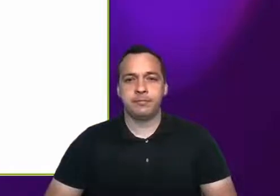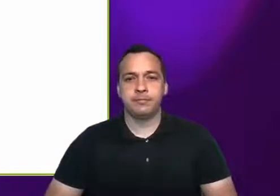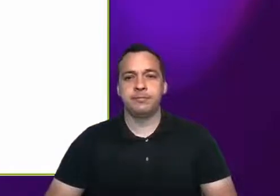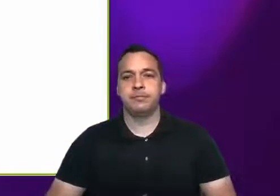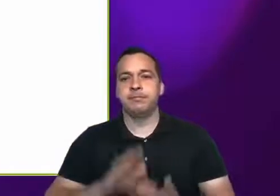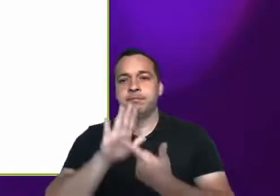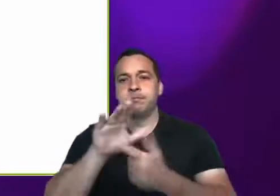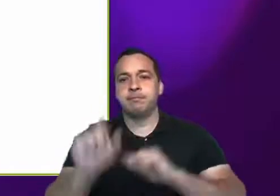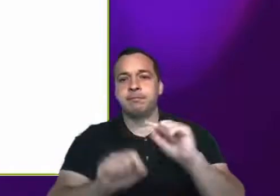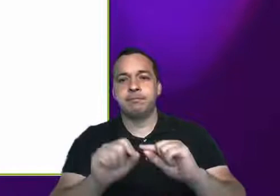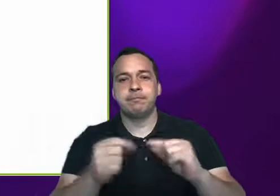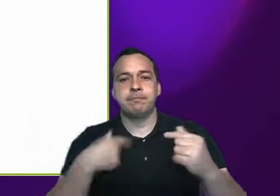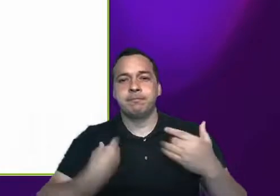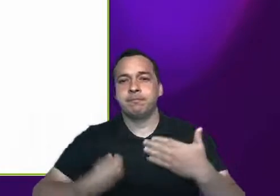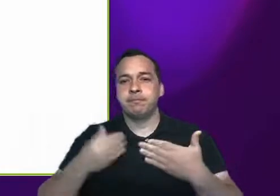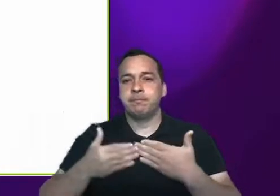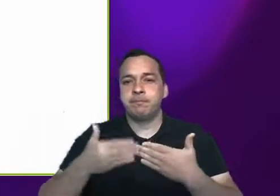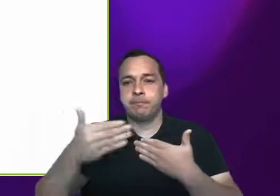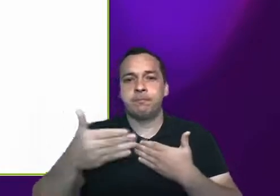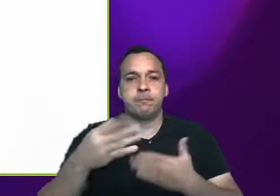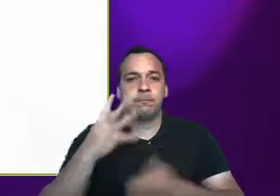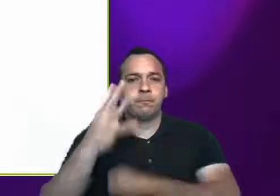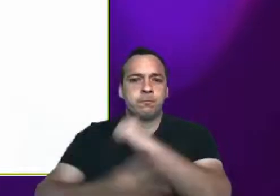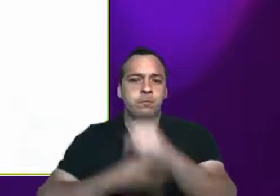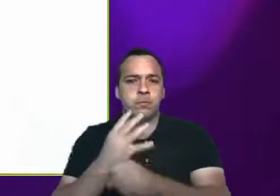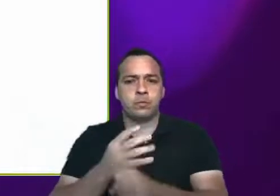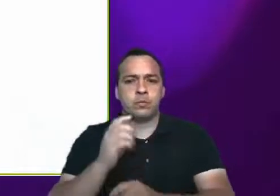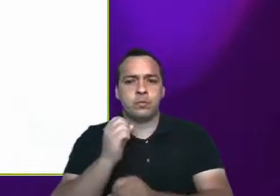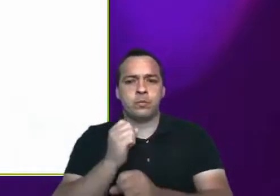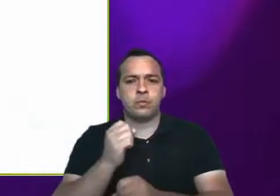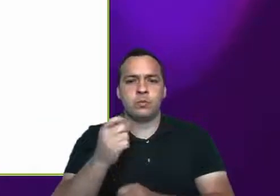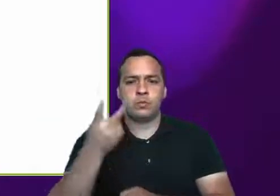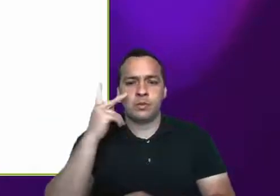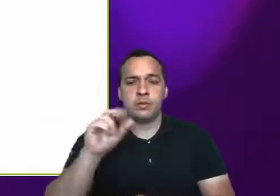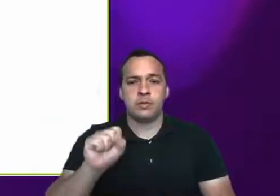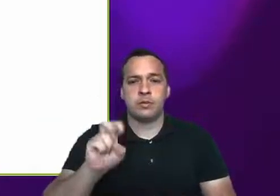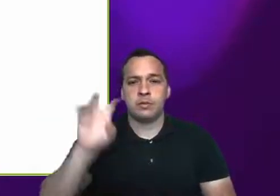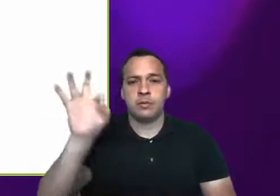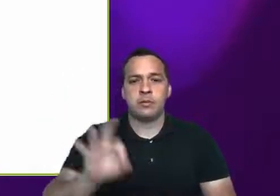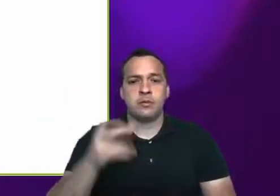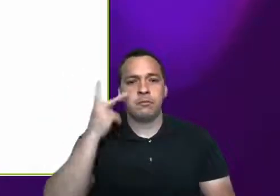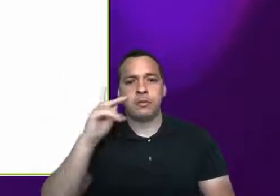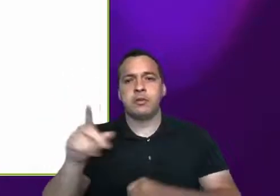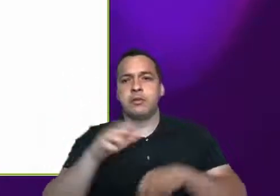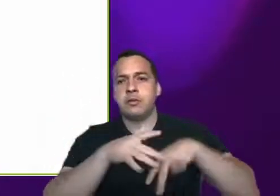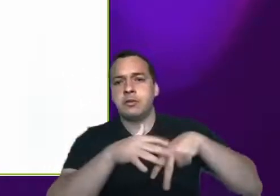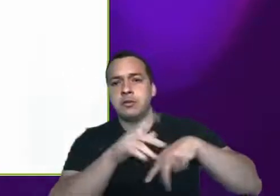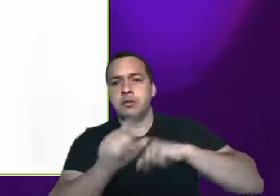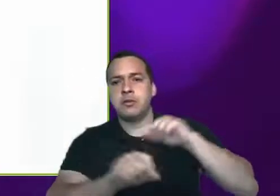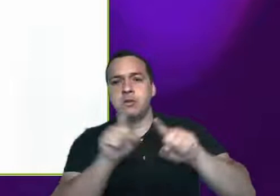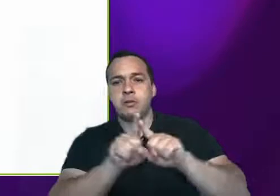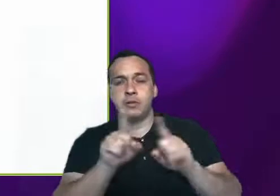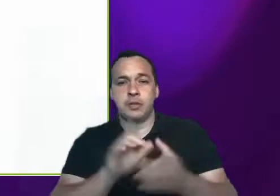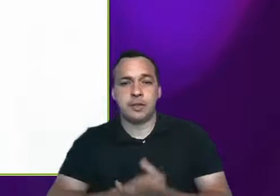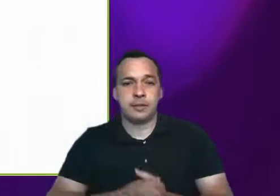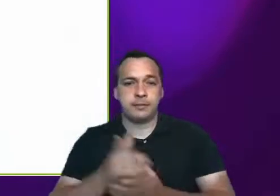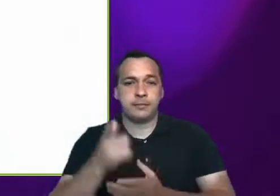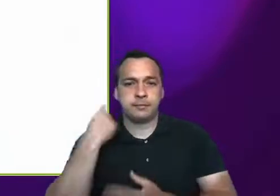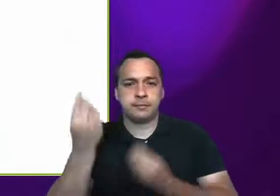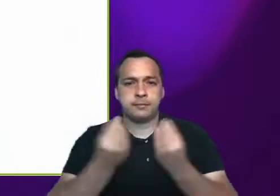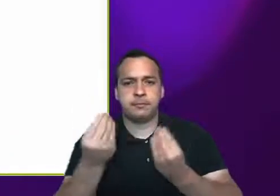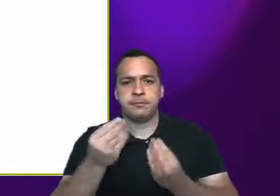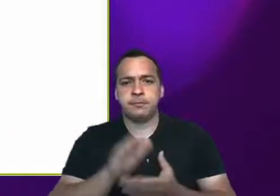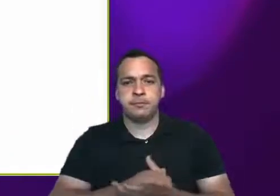una sobrevida a 4 que años del demonstra uma 85% sobrevida para de 4 pacientes anos con de hepatocarcinoma 85%